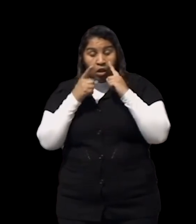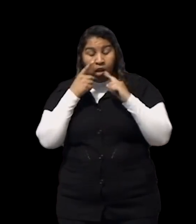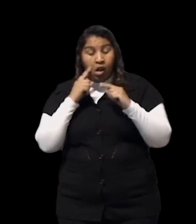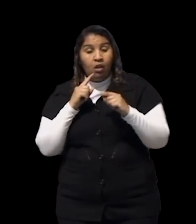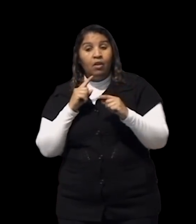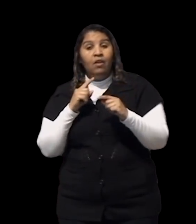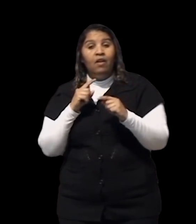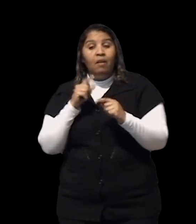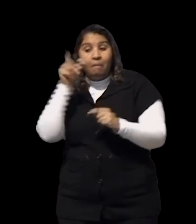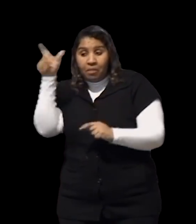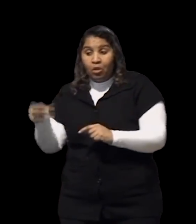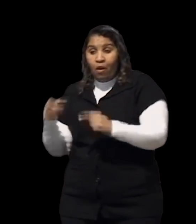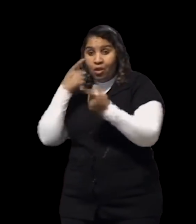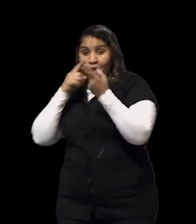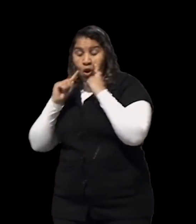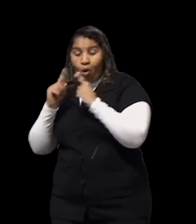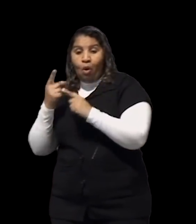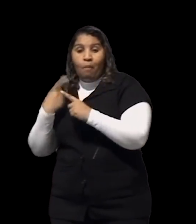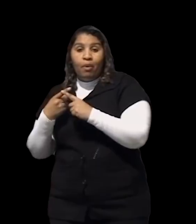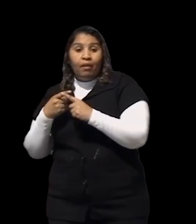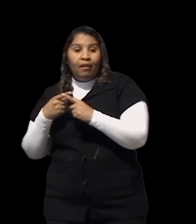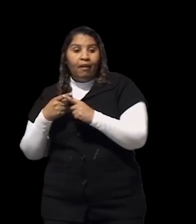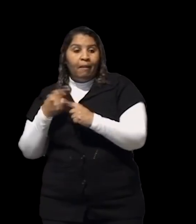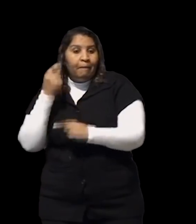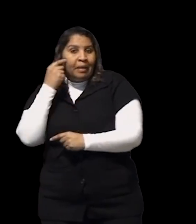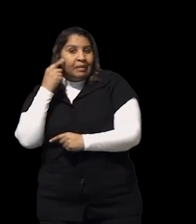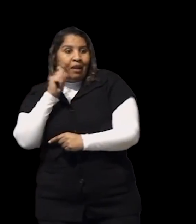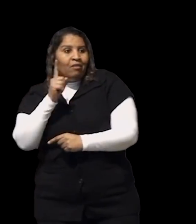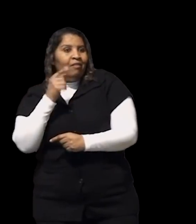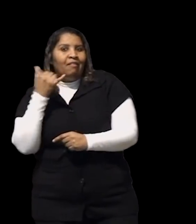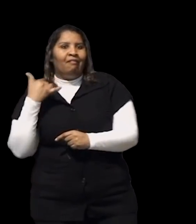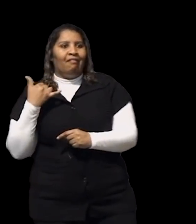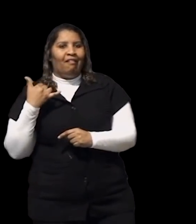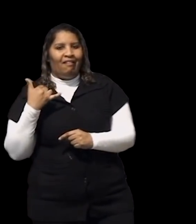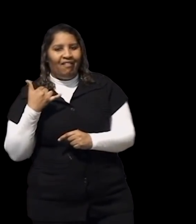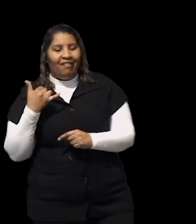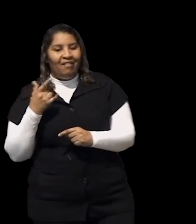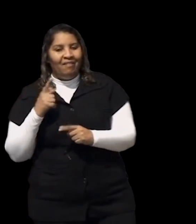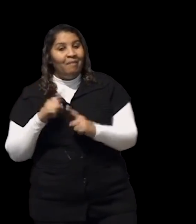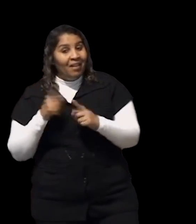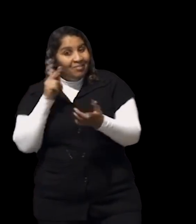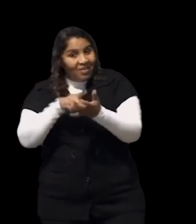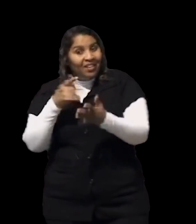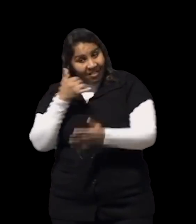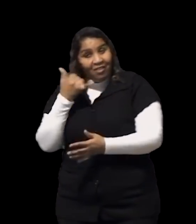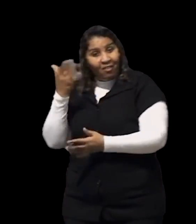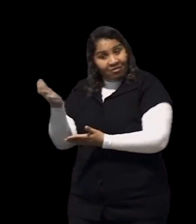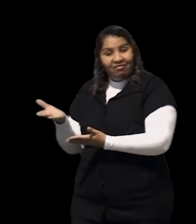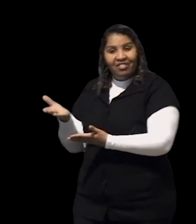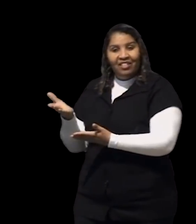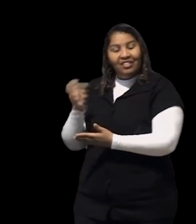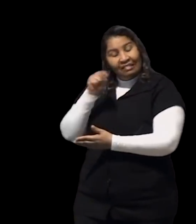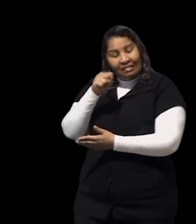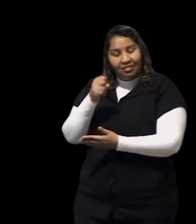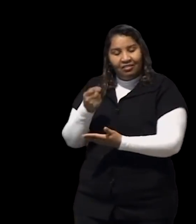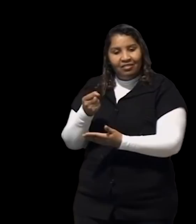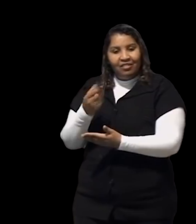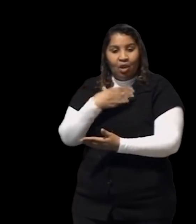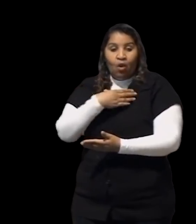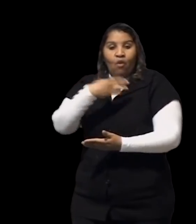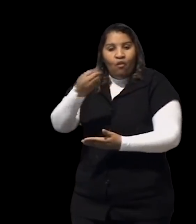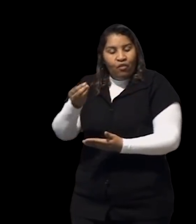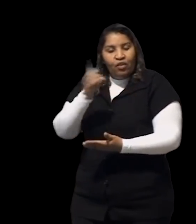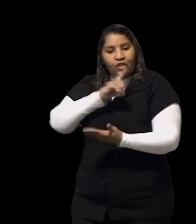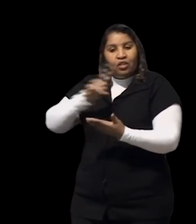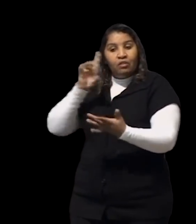Ligar para gente e nós já tentamos atendido muita gente que tá sem igreja então filho de Deus anda com